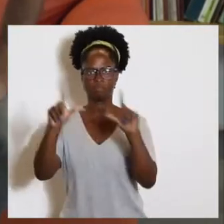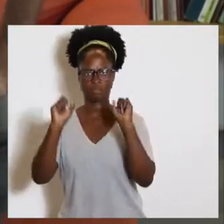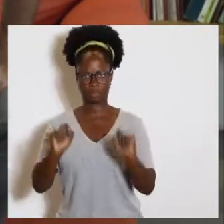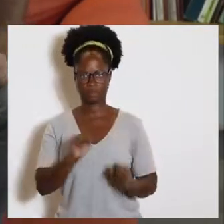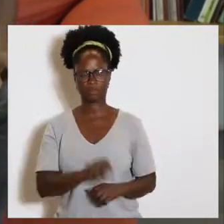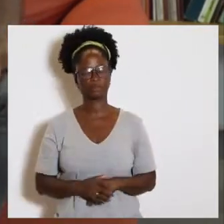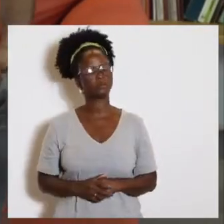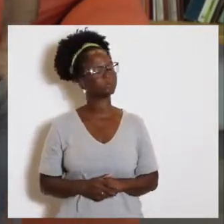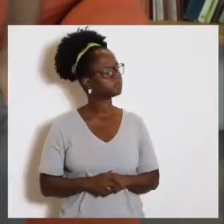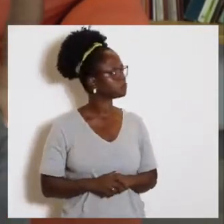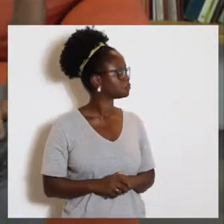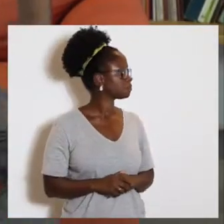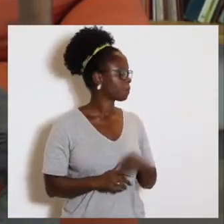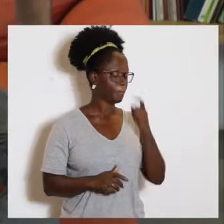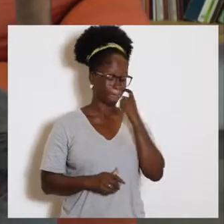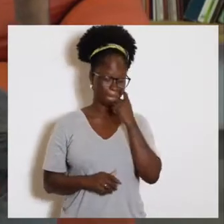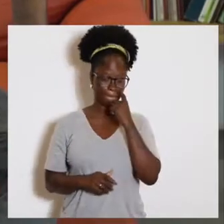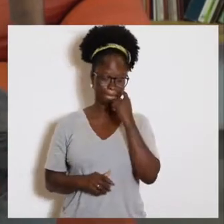favor